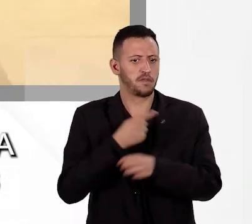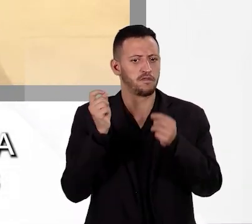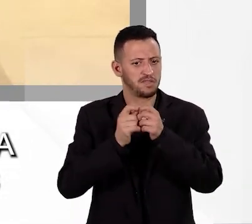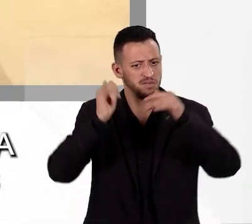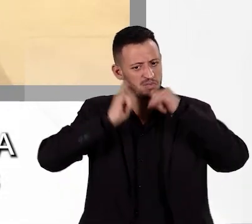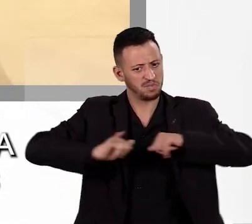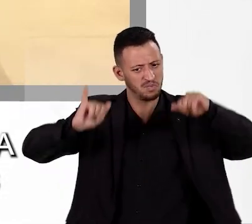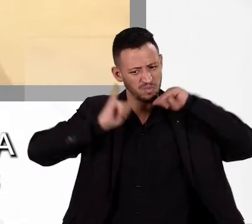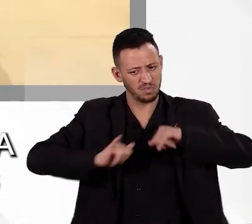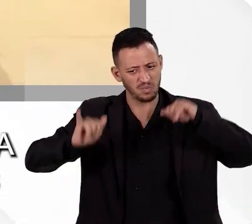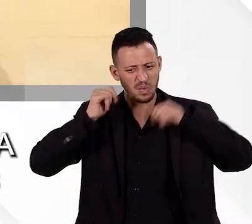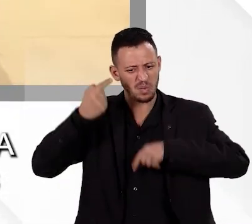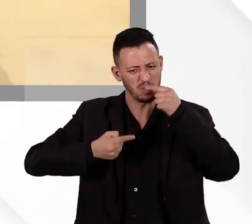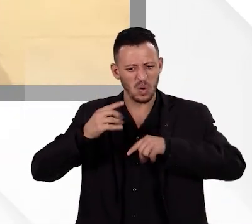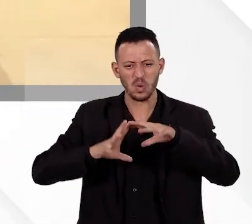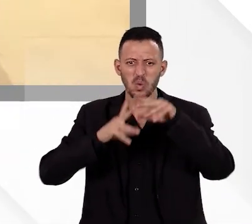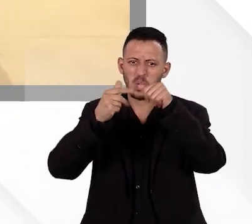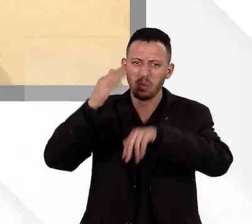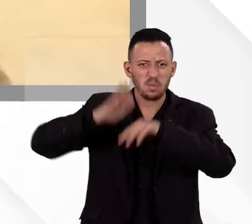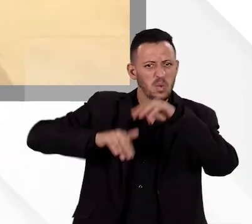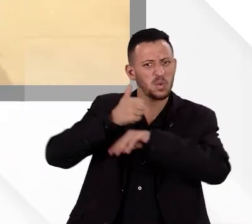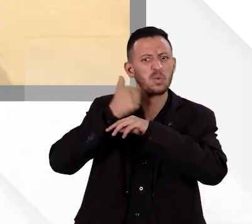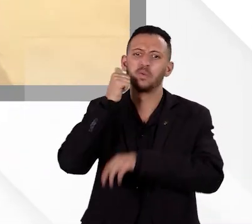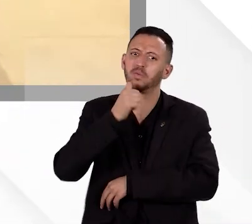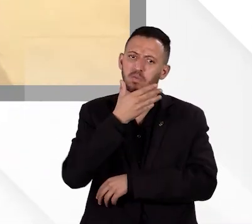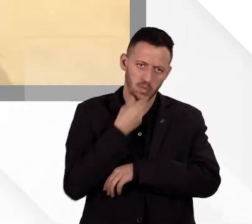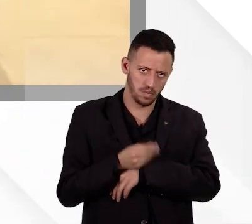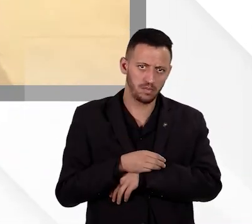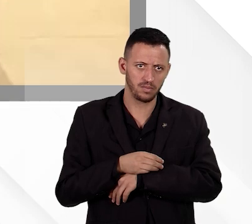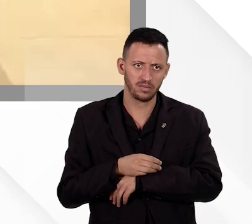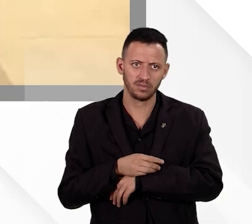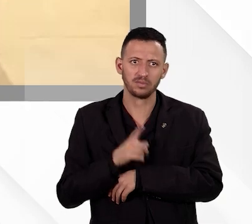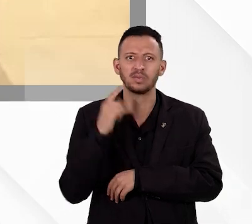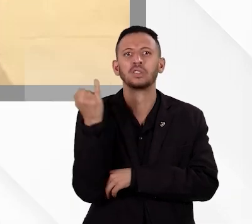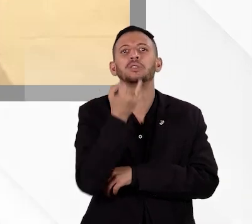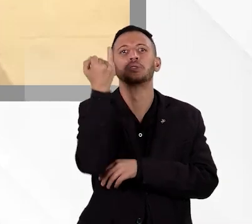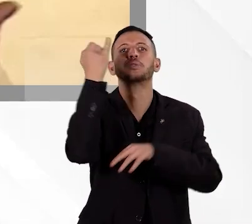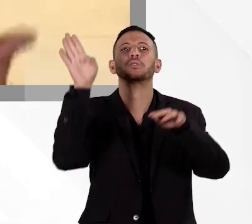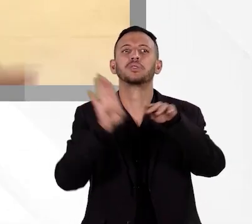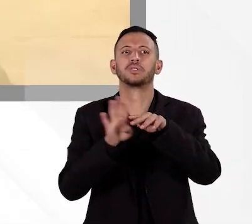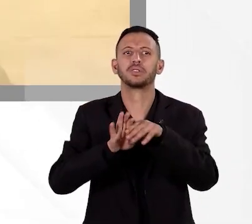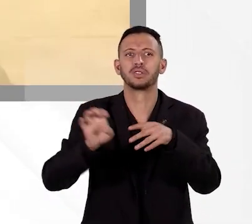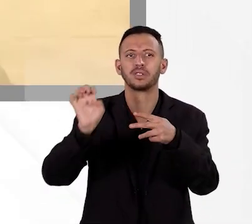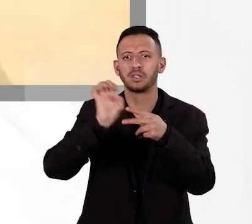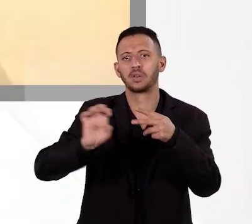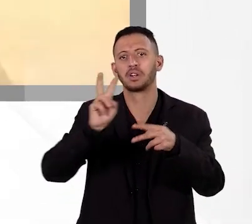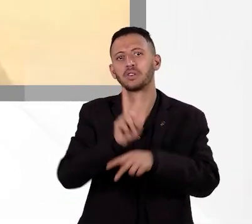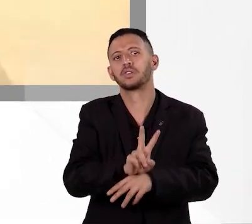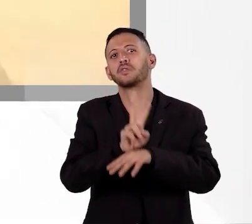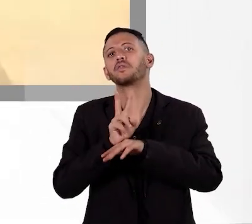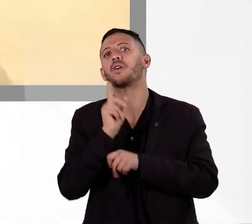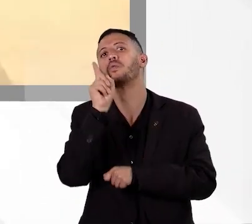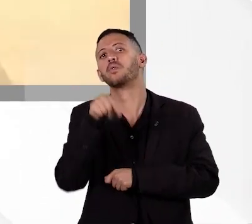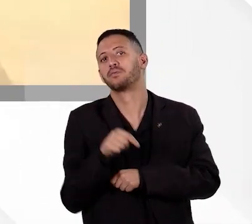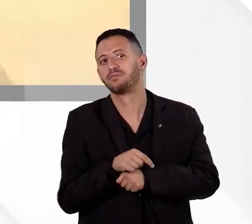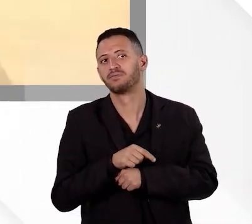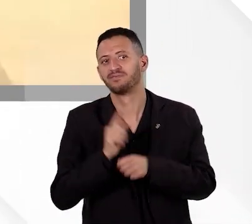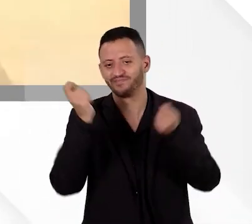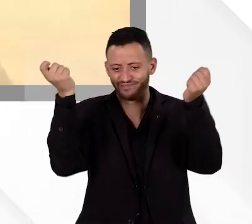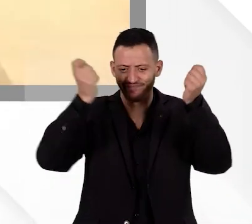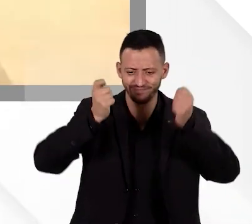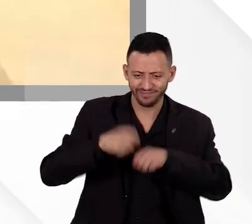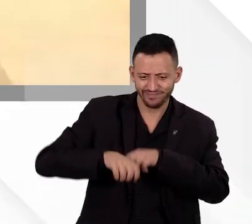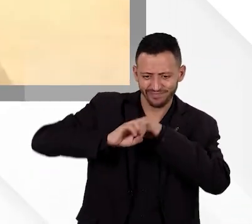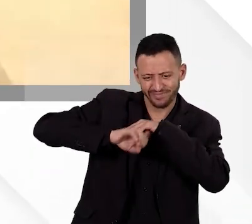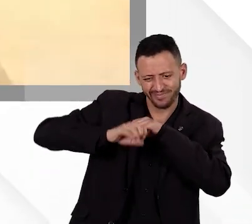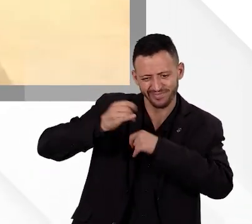essa divulgação das políticas a todos os trabalhadores e as trabalhadoras. É importante também um eixo de prevenção. O que é isso?